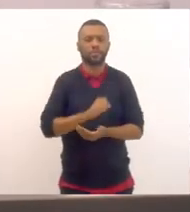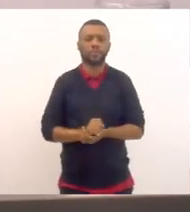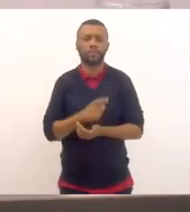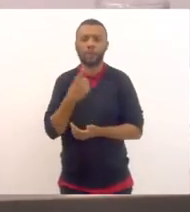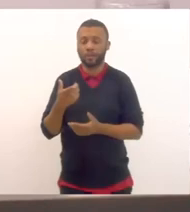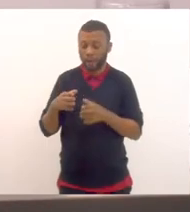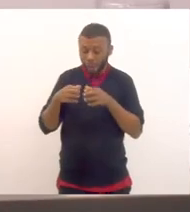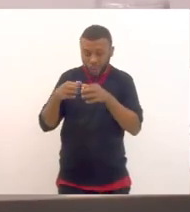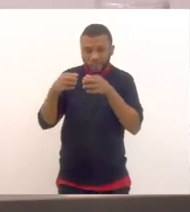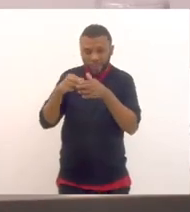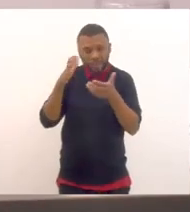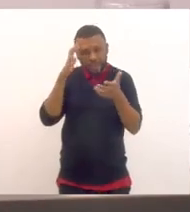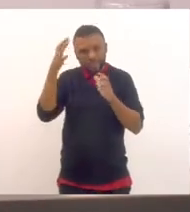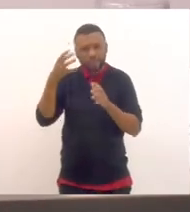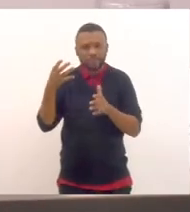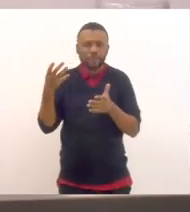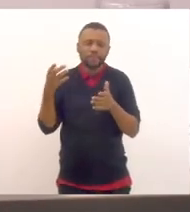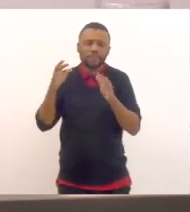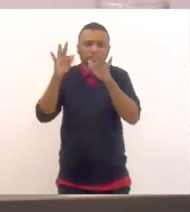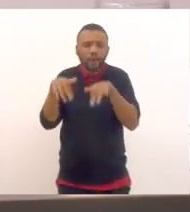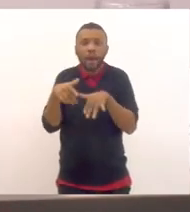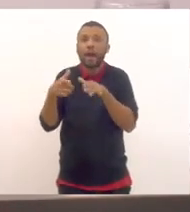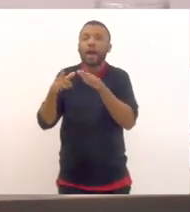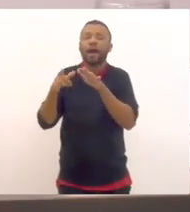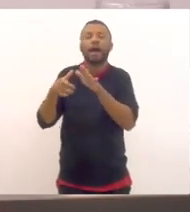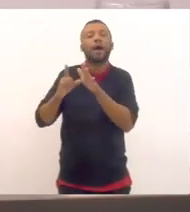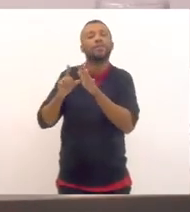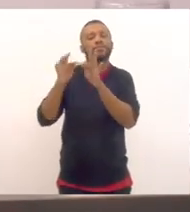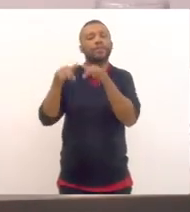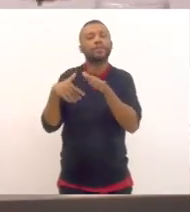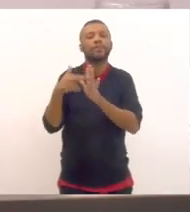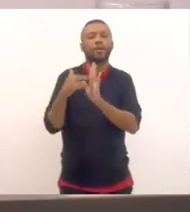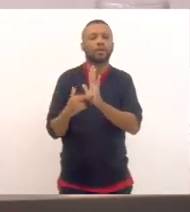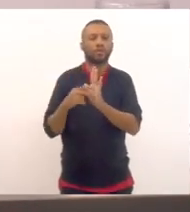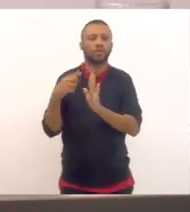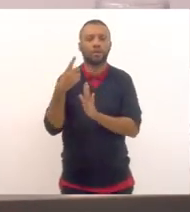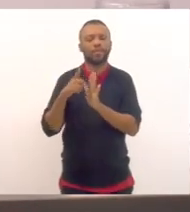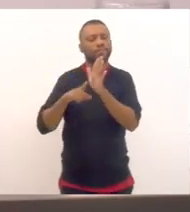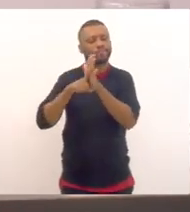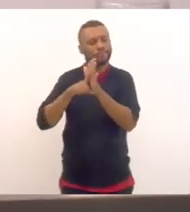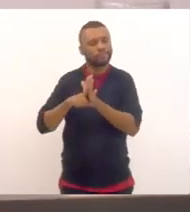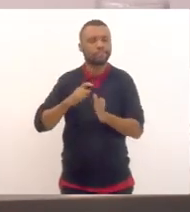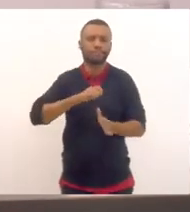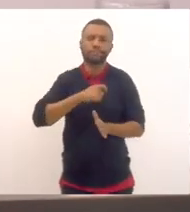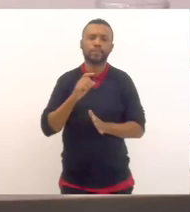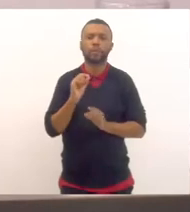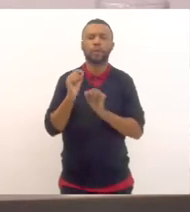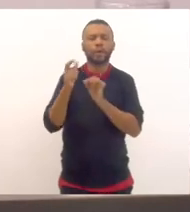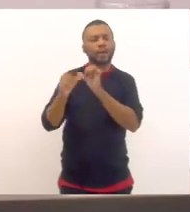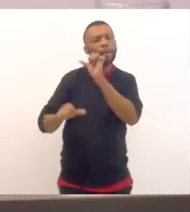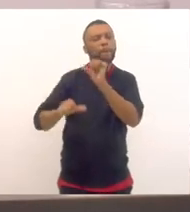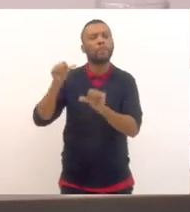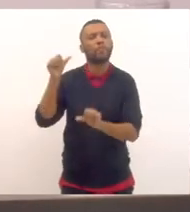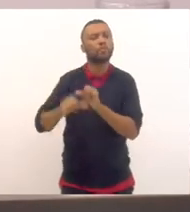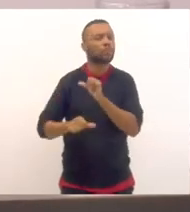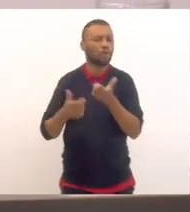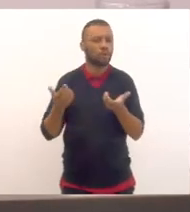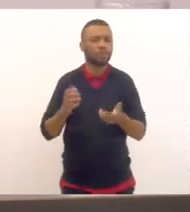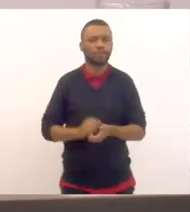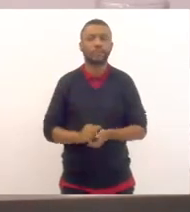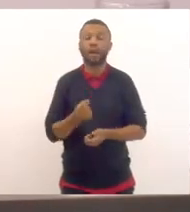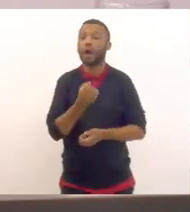e antes do termo da CPI antes do relatório da linda vamos fazer vistoria para ver o que que mudou né